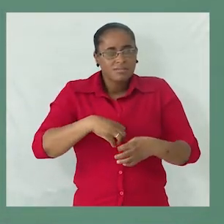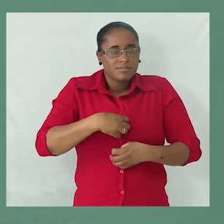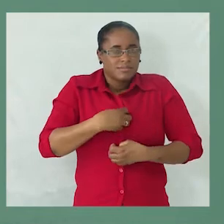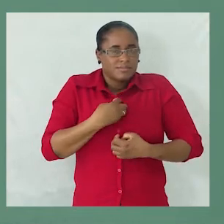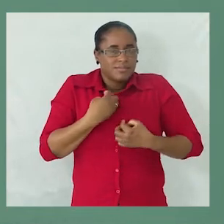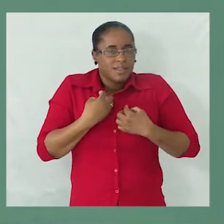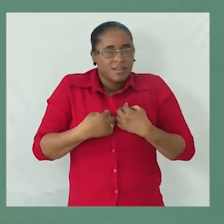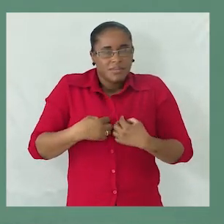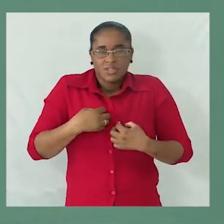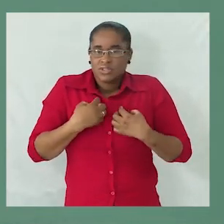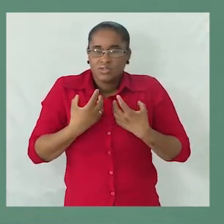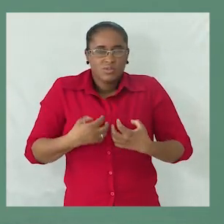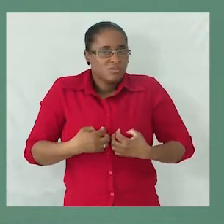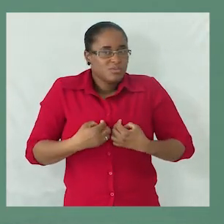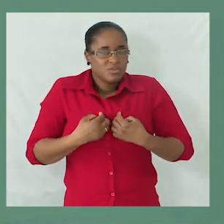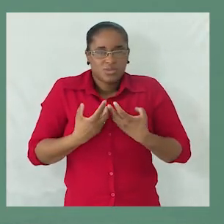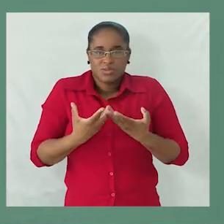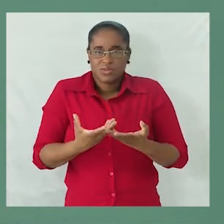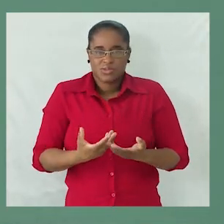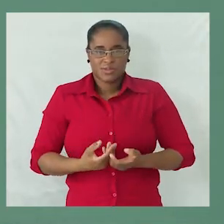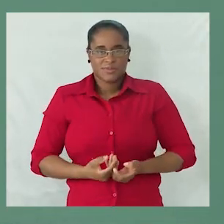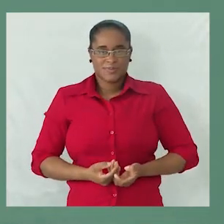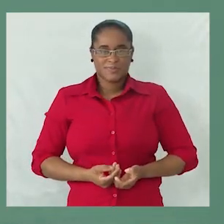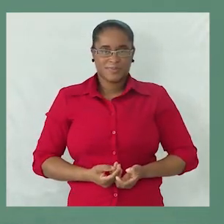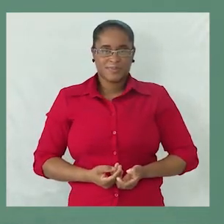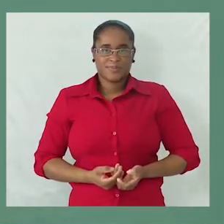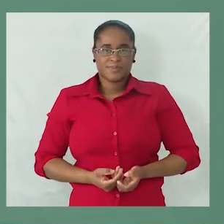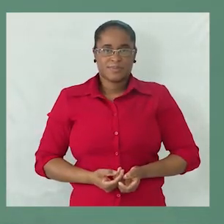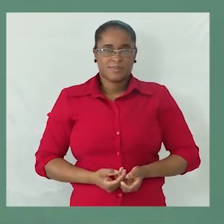Tem como intenção mostrar emoções.